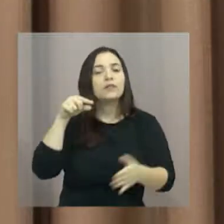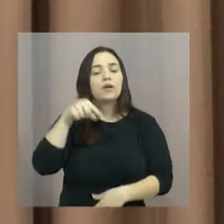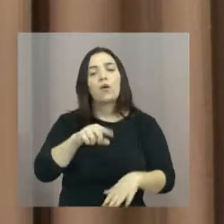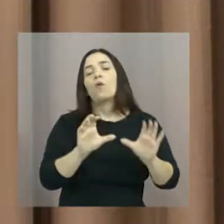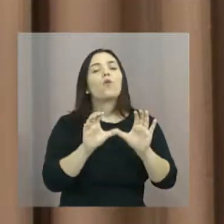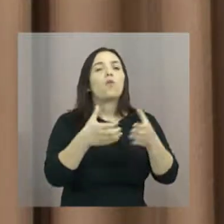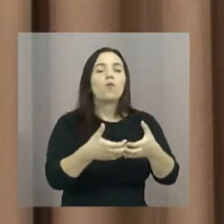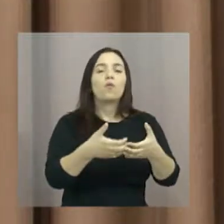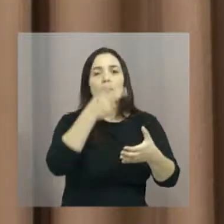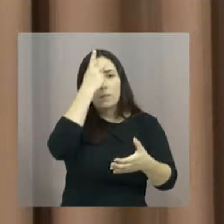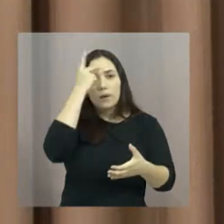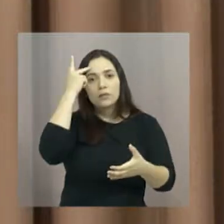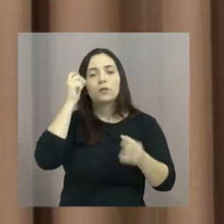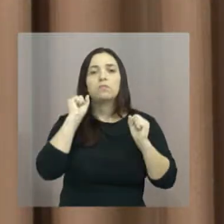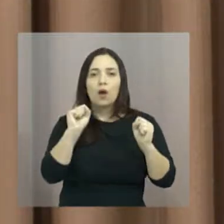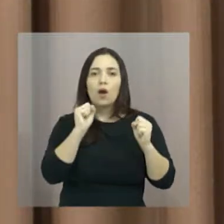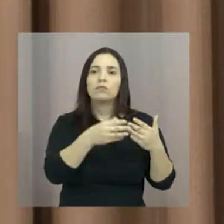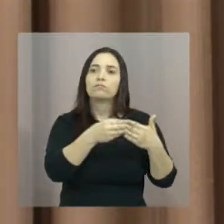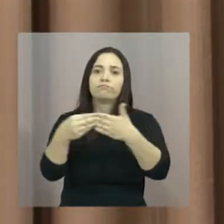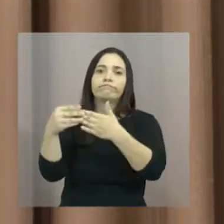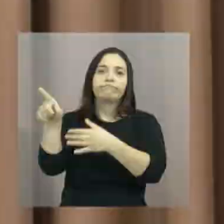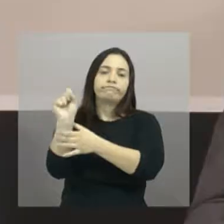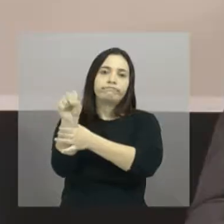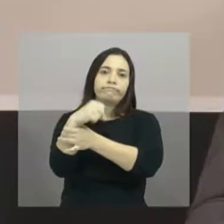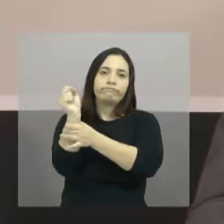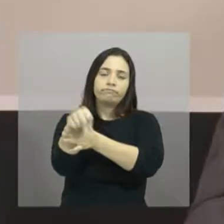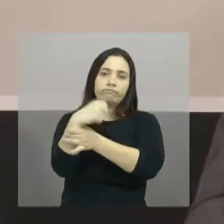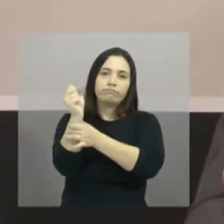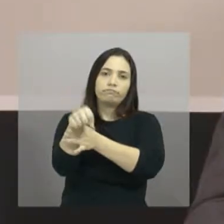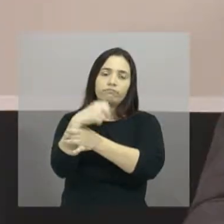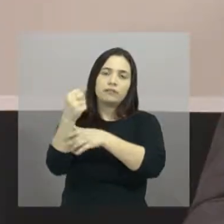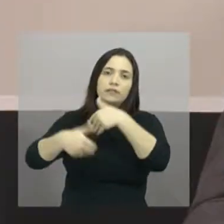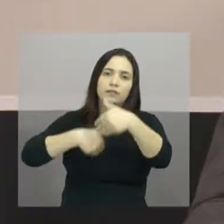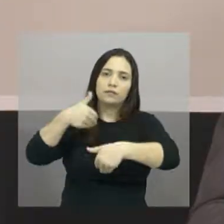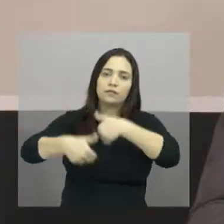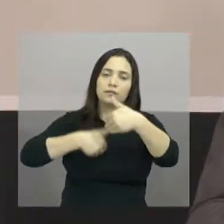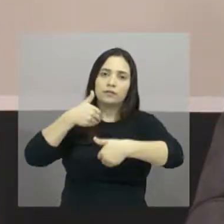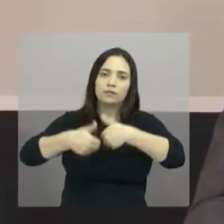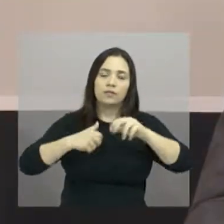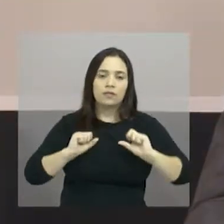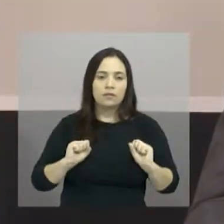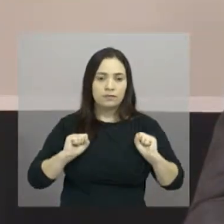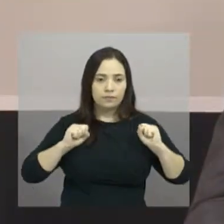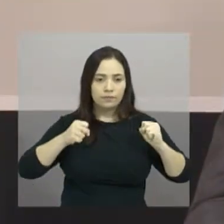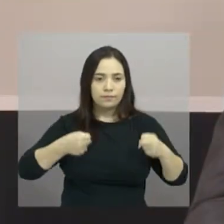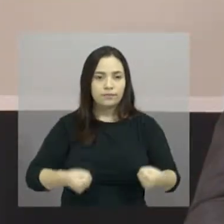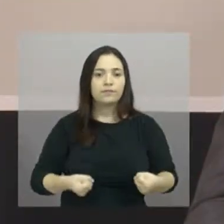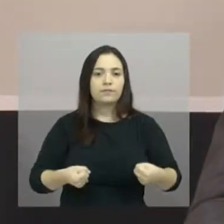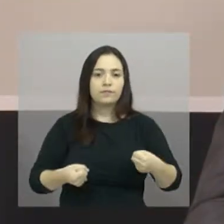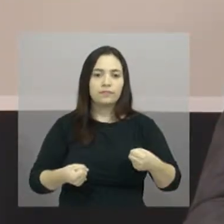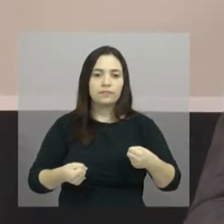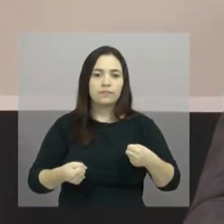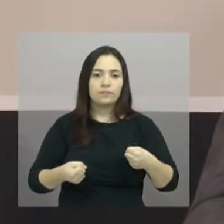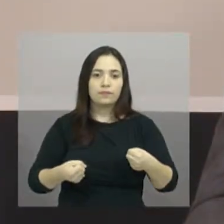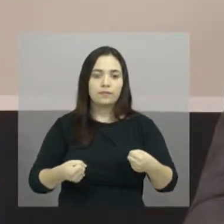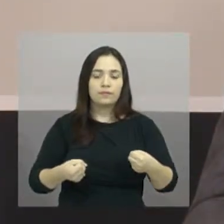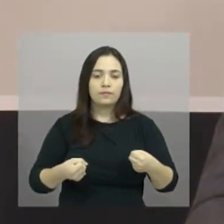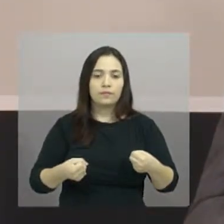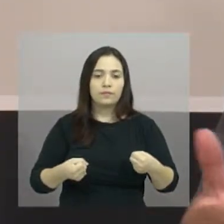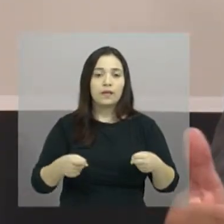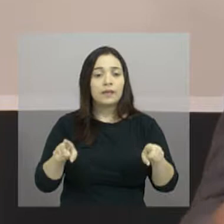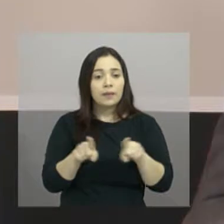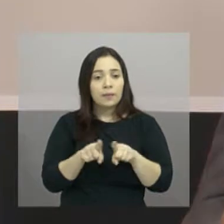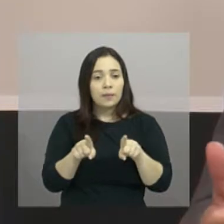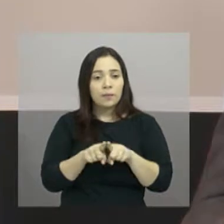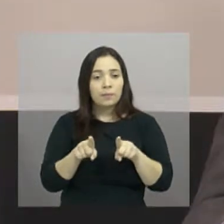com chikungunya sejam encaminhados para a fisioterapia, né? Que aí a gente espera que tenha uma melhora considerável no quadro, até a